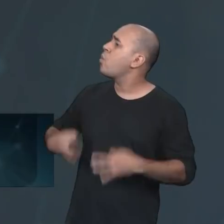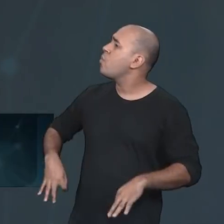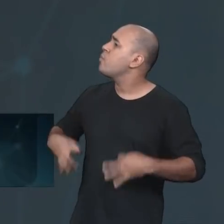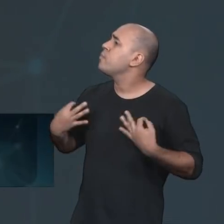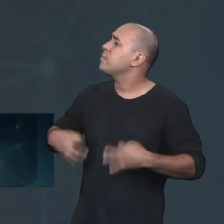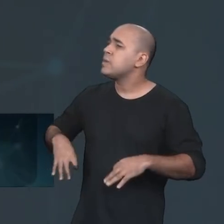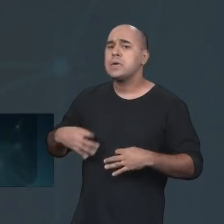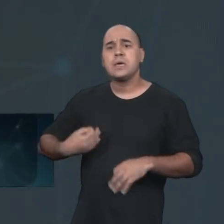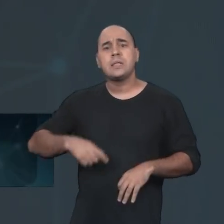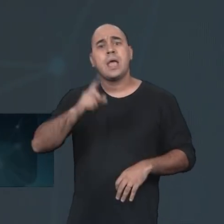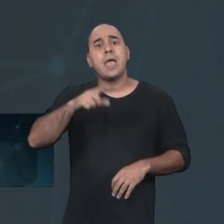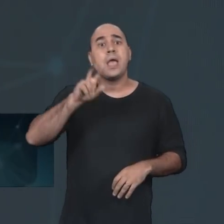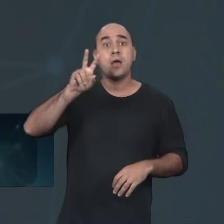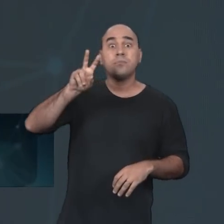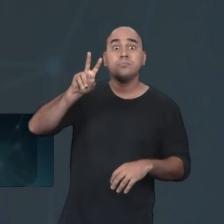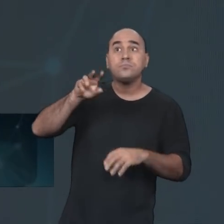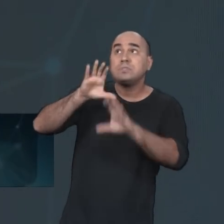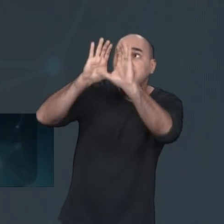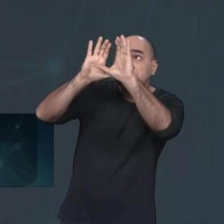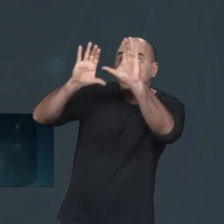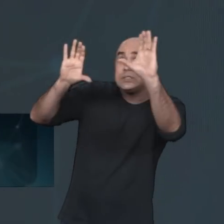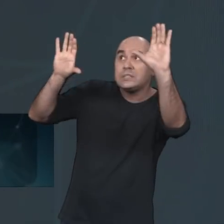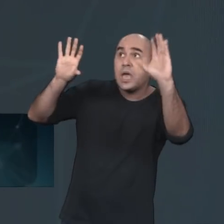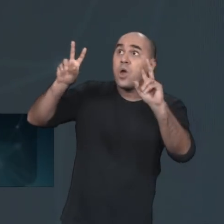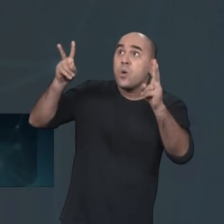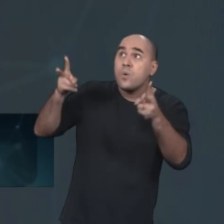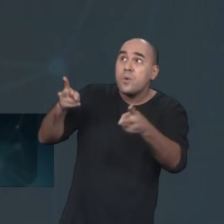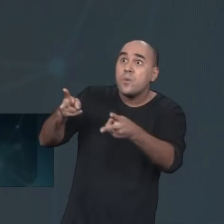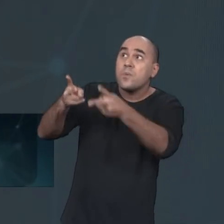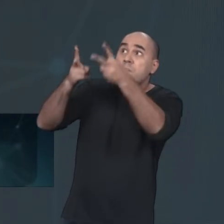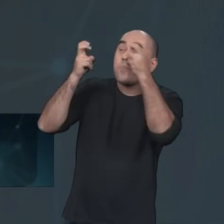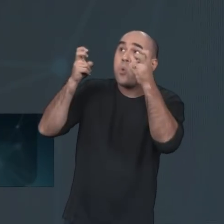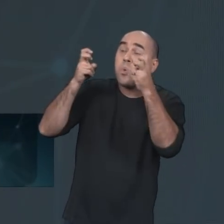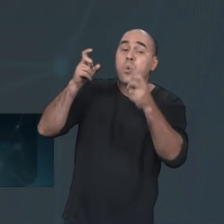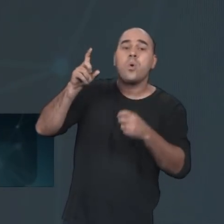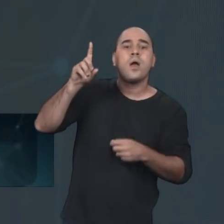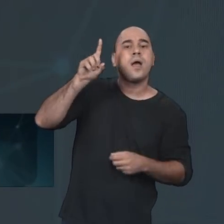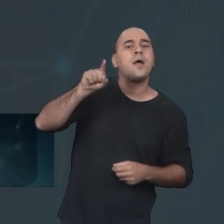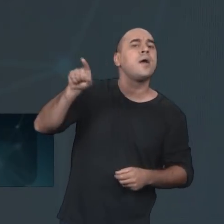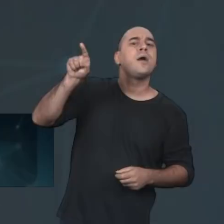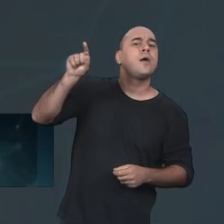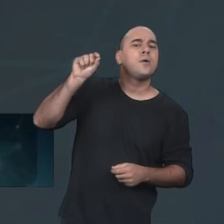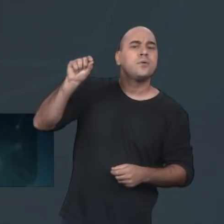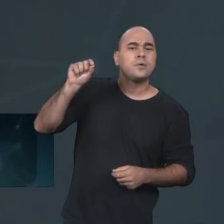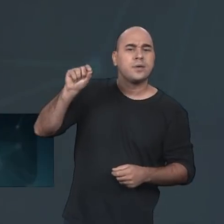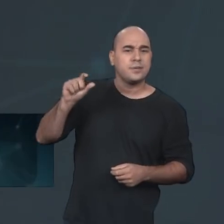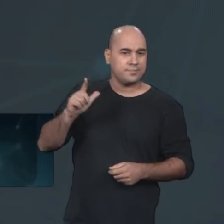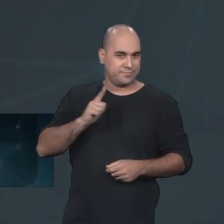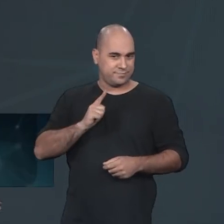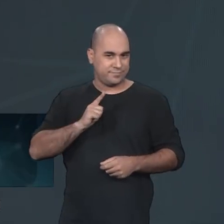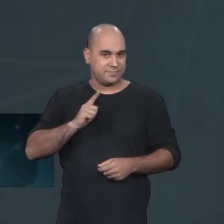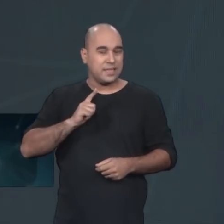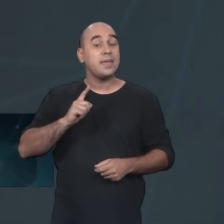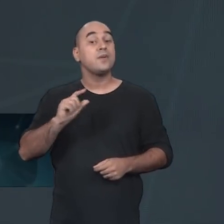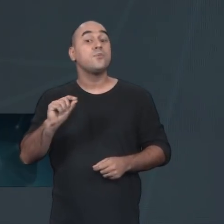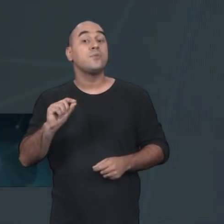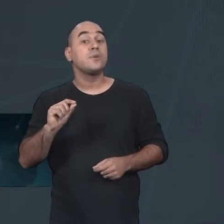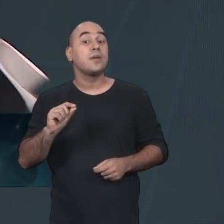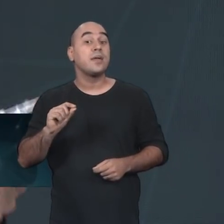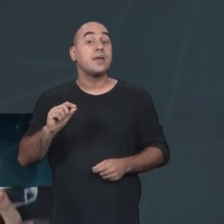é um sinal no céu, ou melhor, um sinal do céu, que tem a ver, né, com sinais